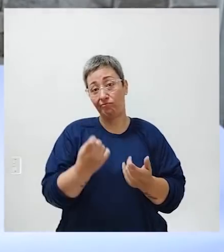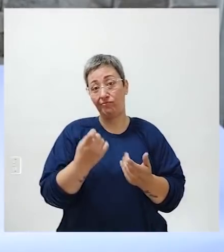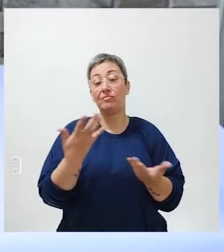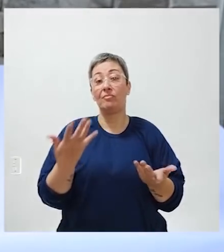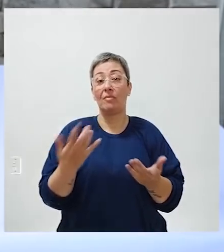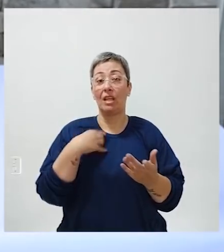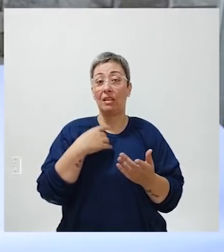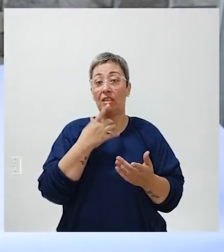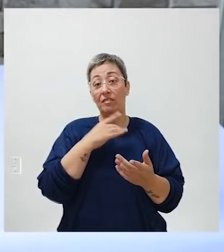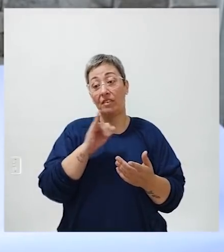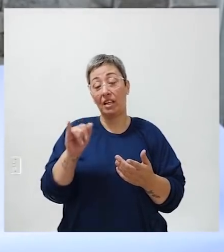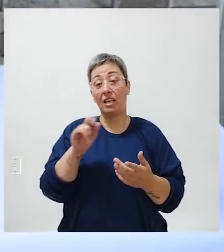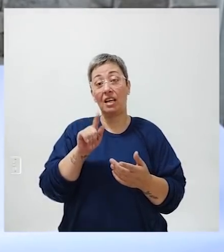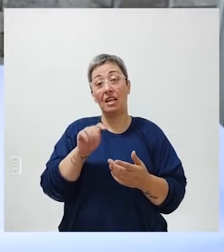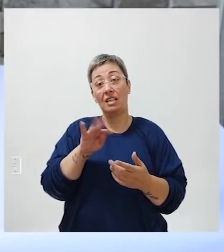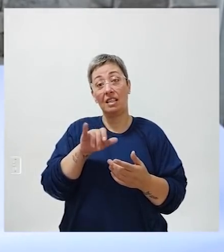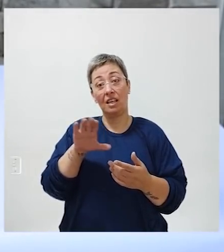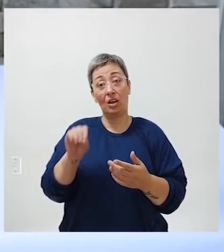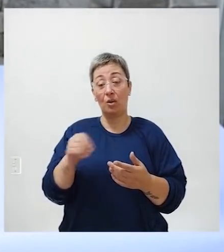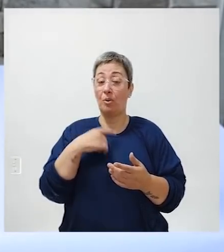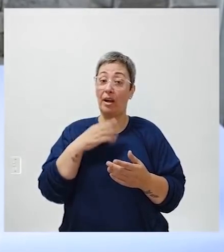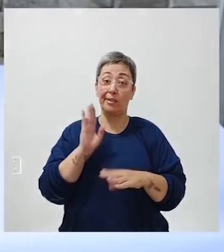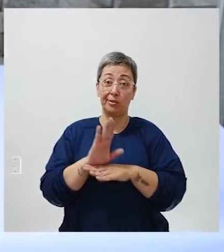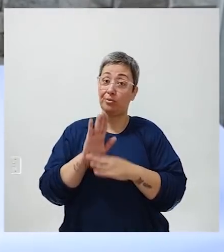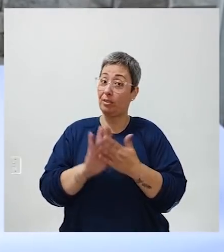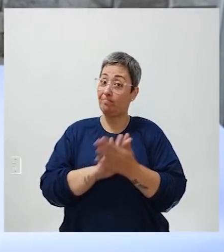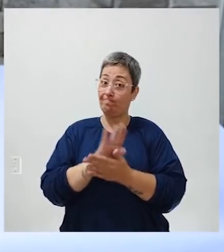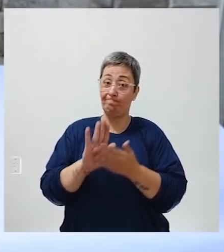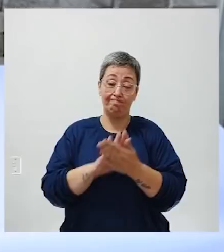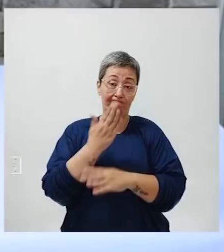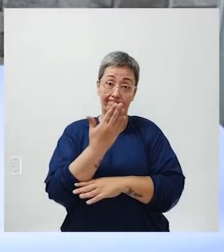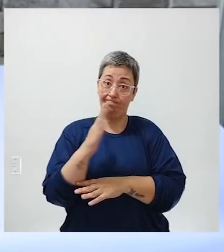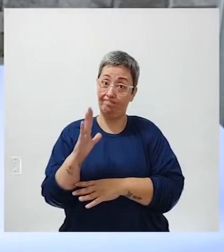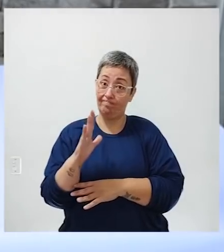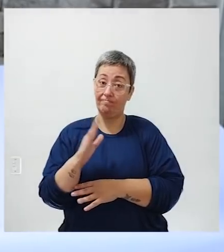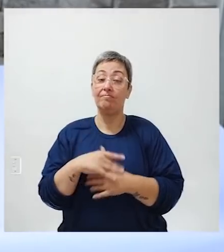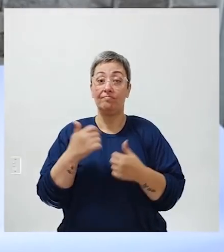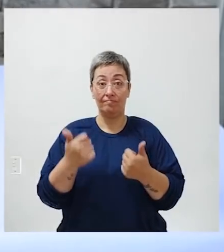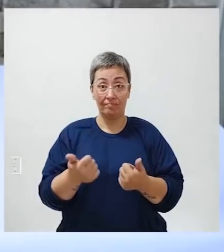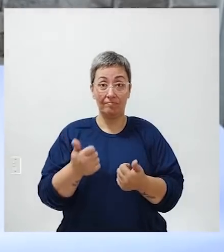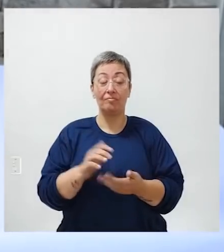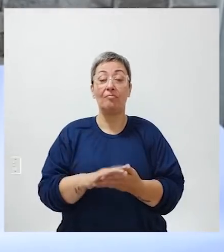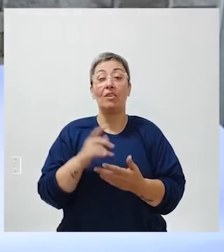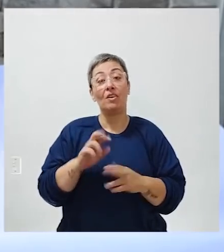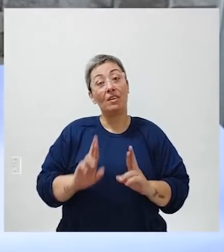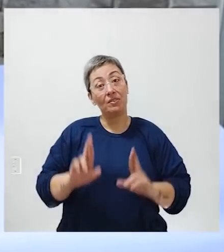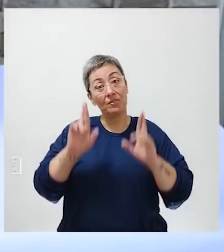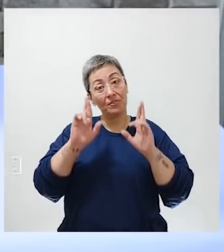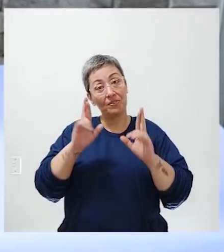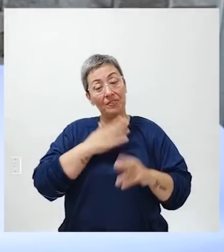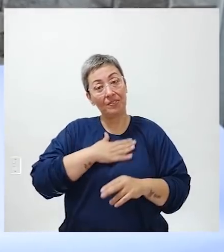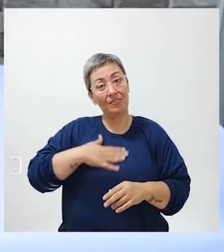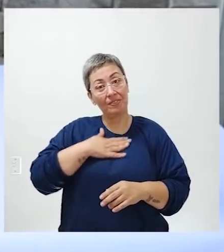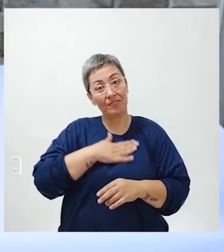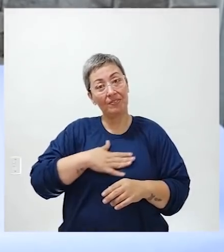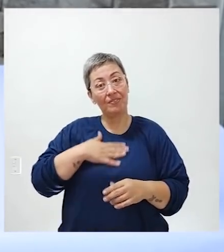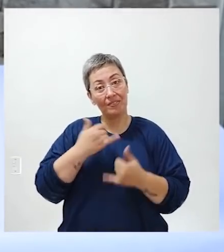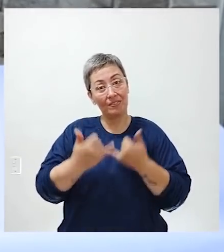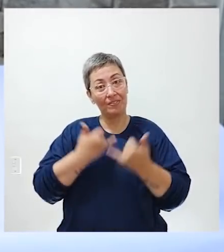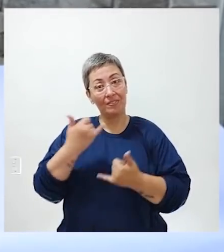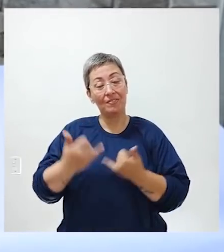vira lixo e depois ele vai para o aterro sanitário e não colabora em nada com a natureza, tá? Espero que vocês